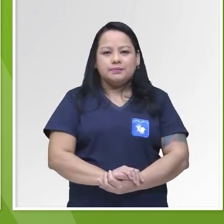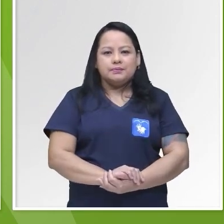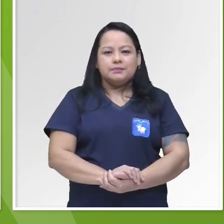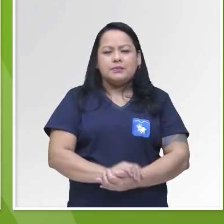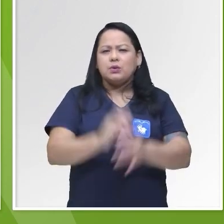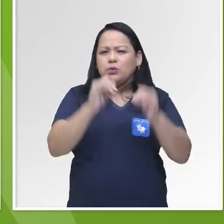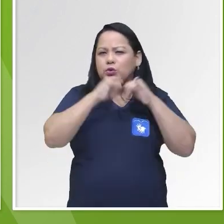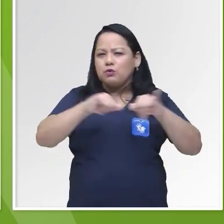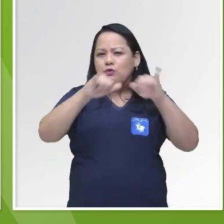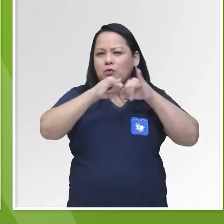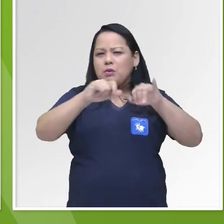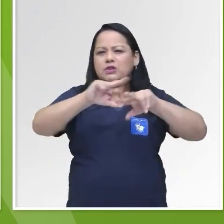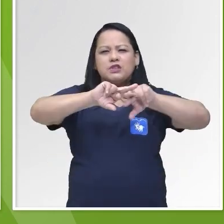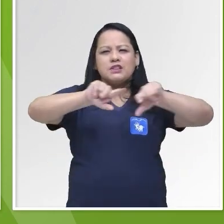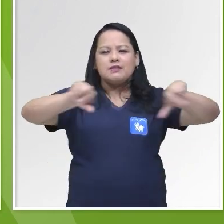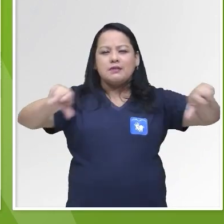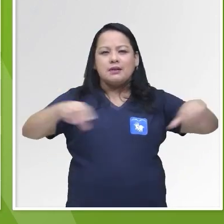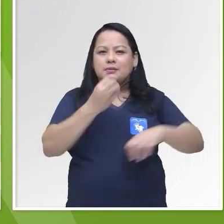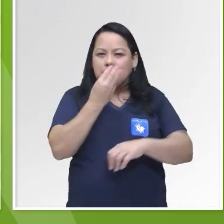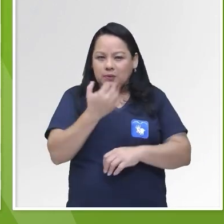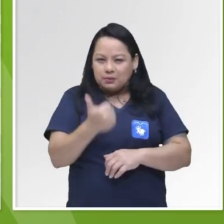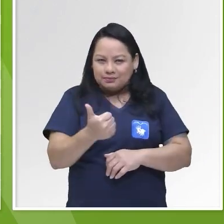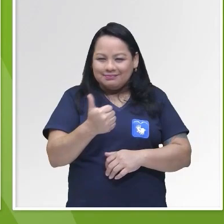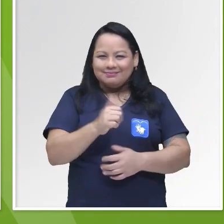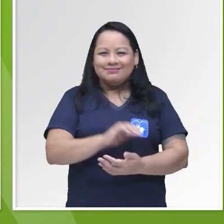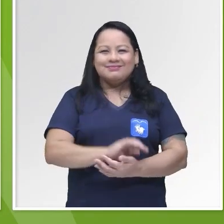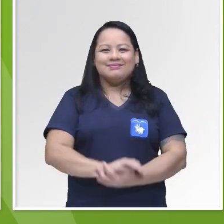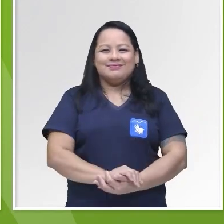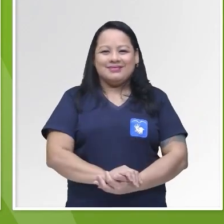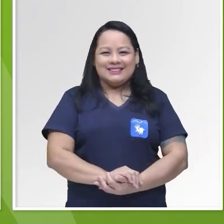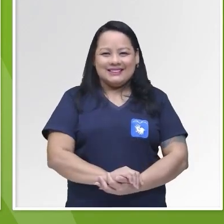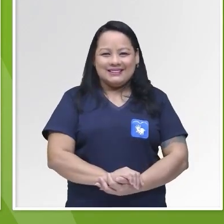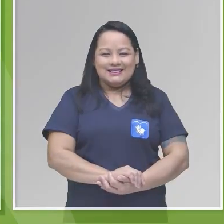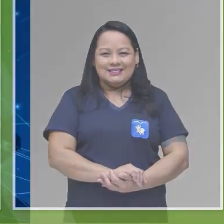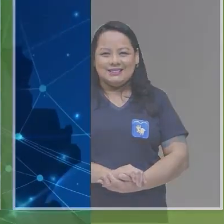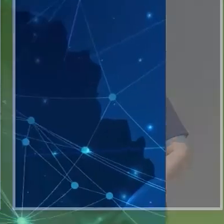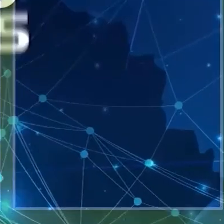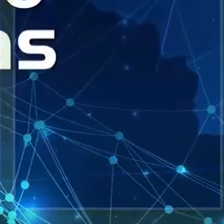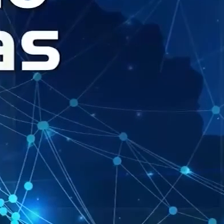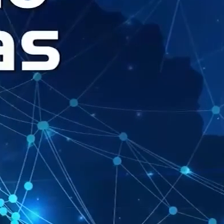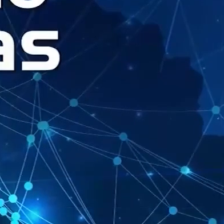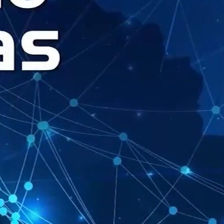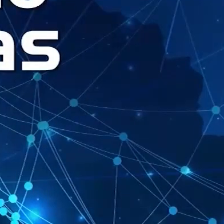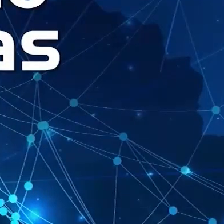Quantas informações! Tá bom, gente?